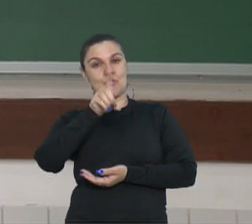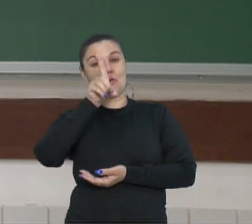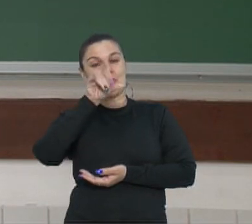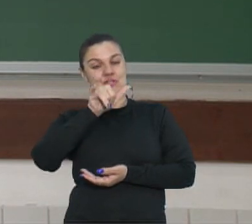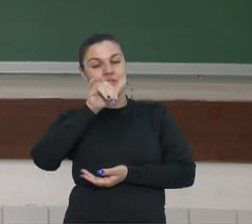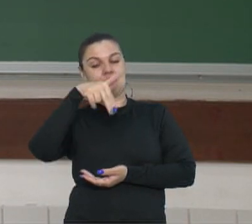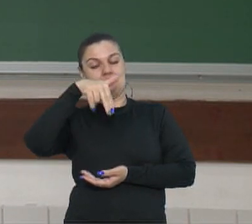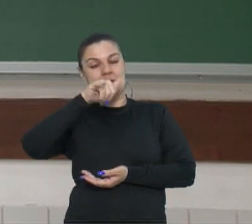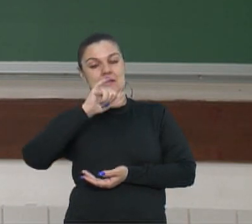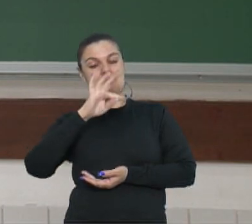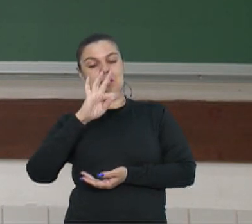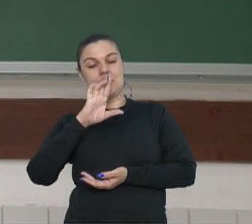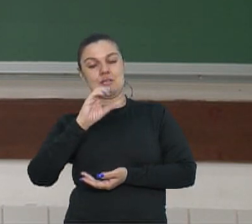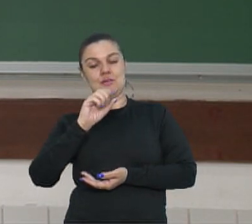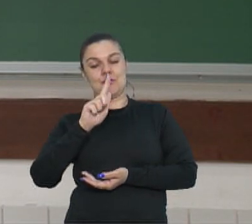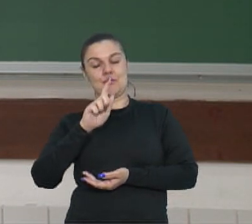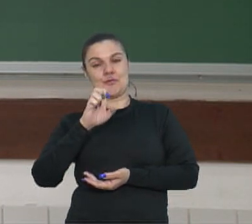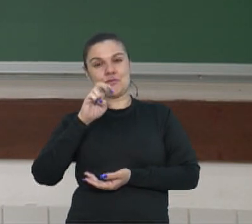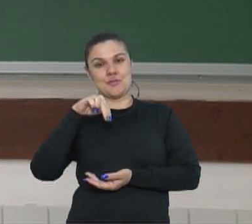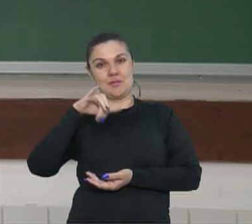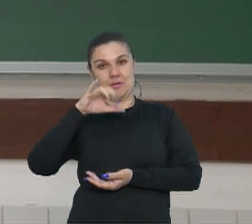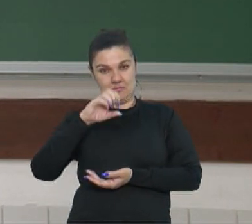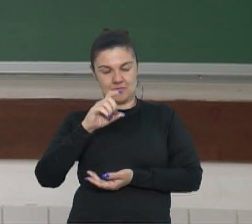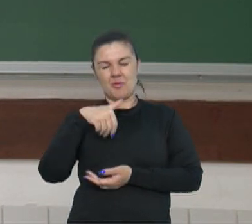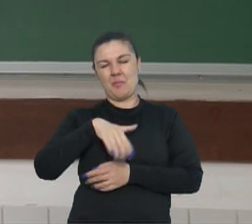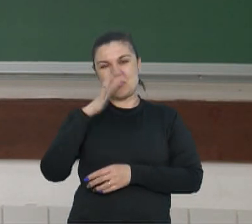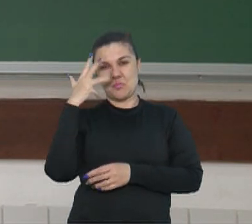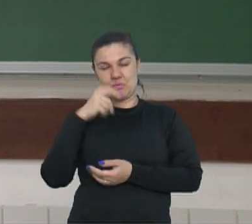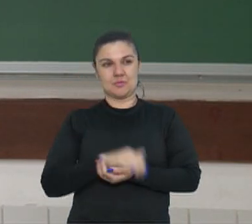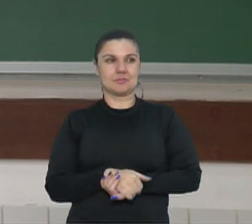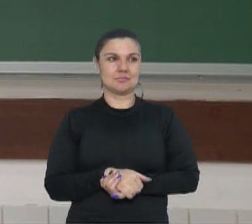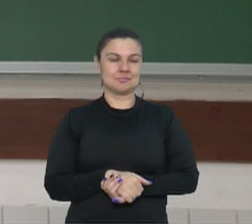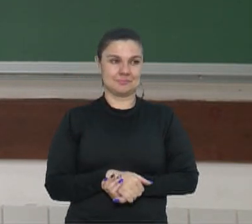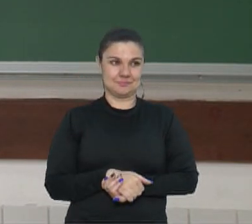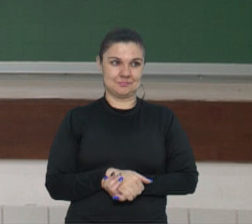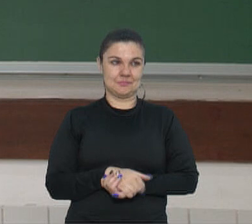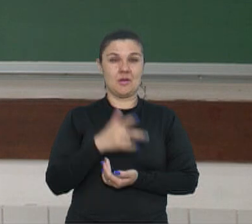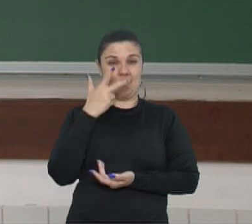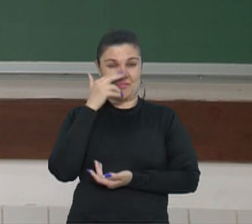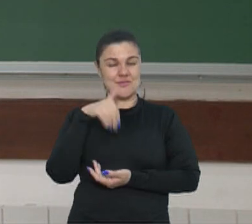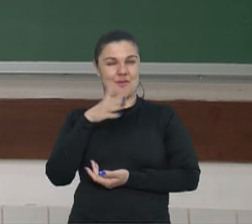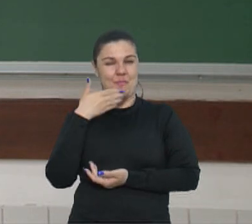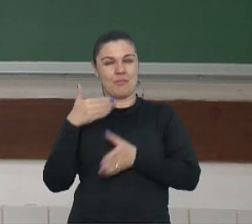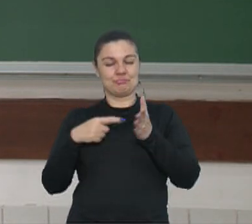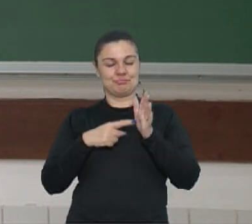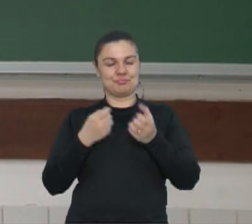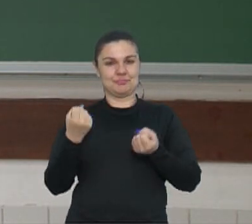dinitrogênio, mas óxido nitroso é mais bonito. E eu particularmente prefiro ele no motor do carro.